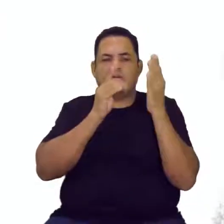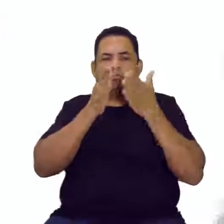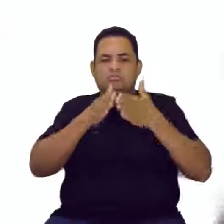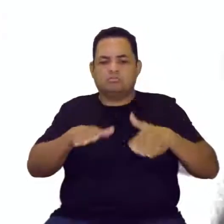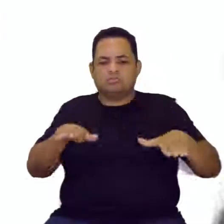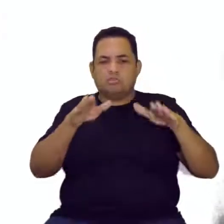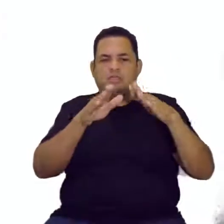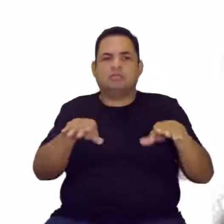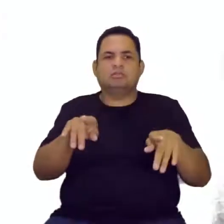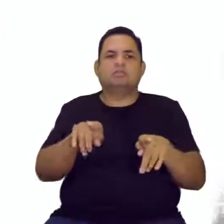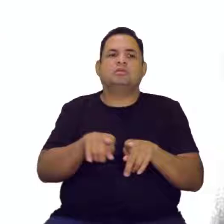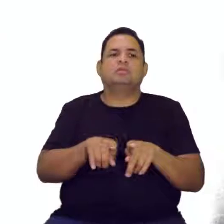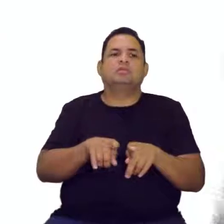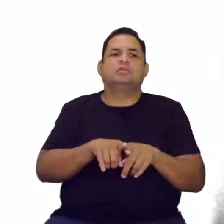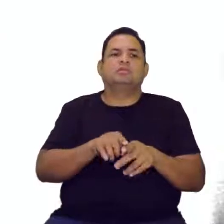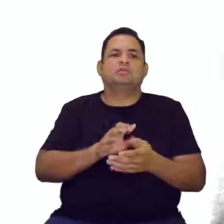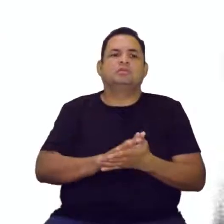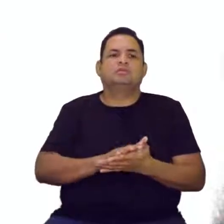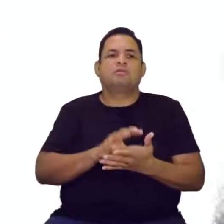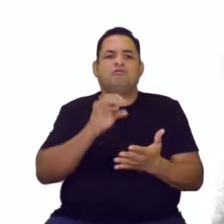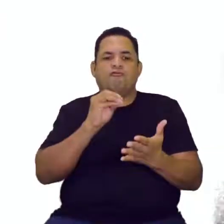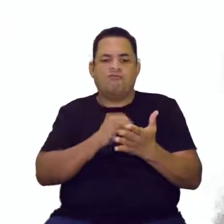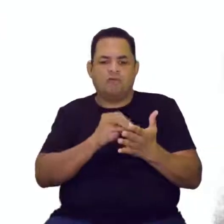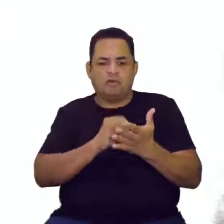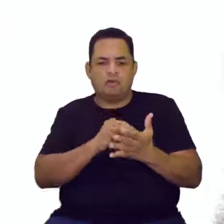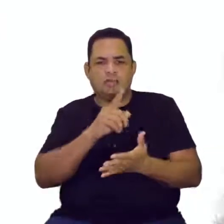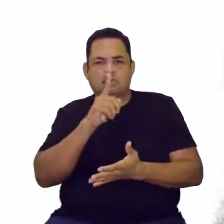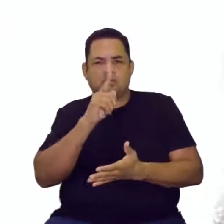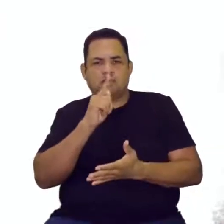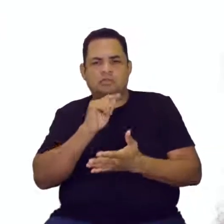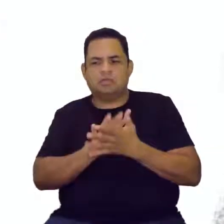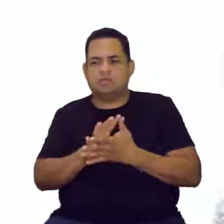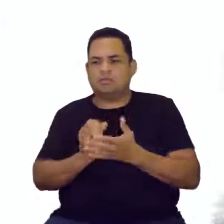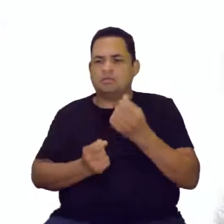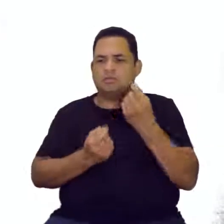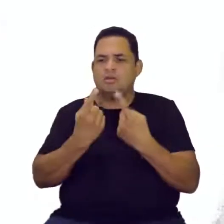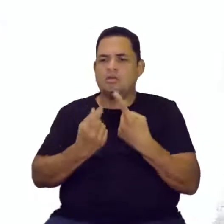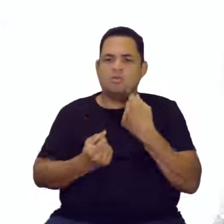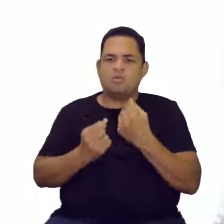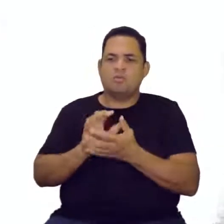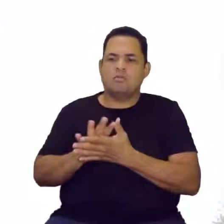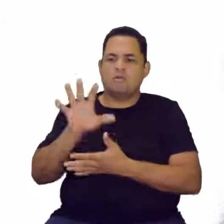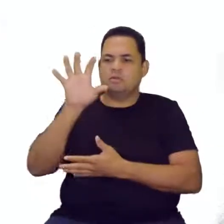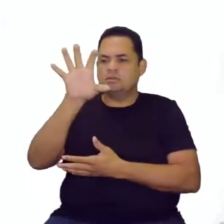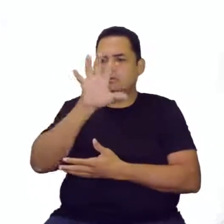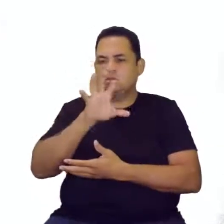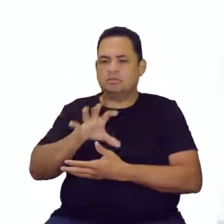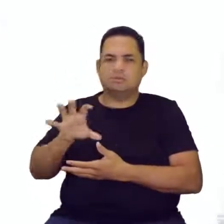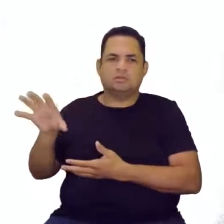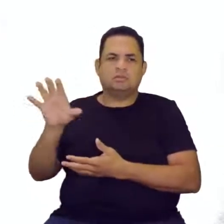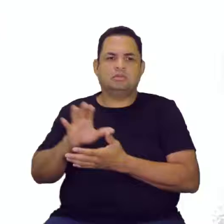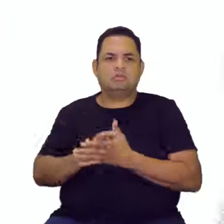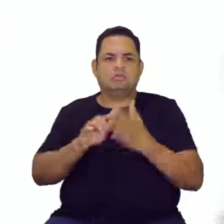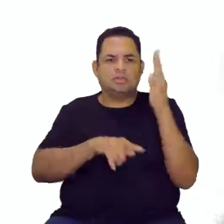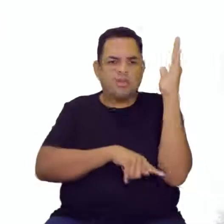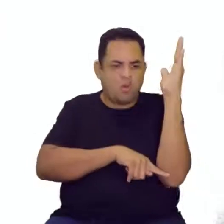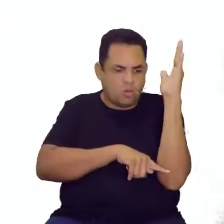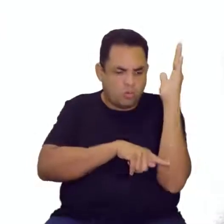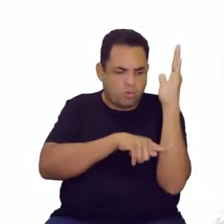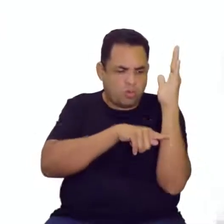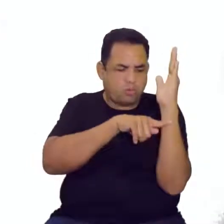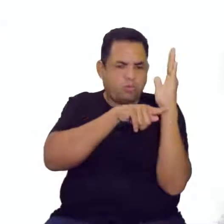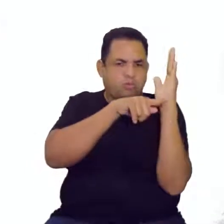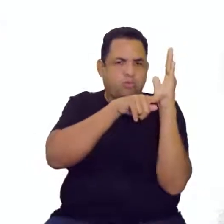Que mais? Escassez de água em algumas regiões, inundações nas latitudes